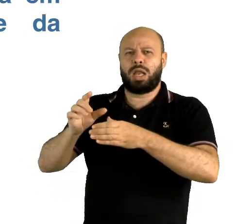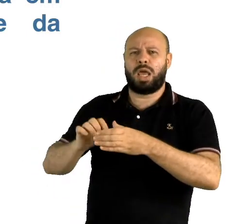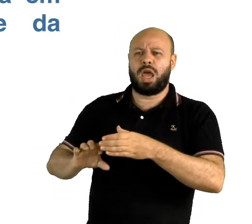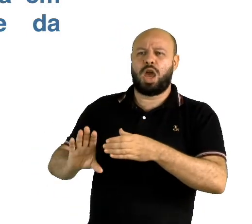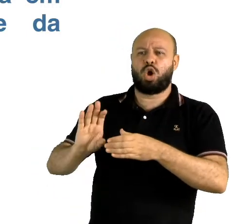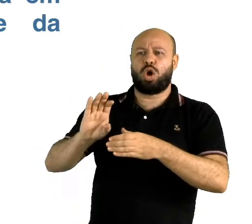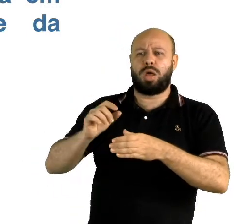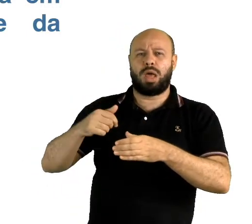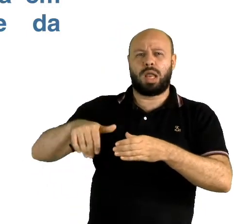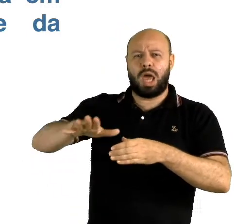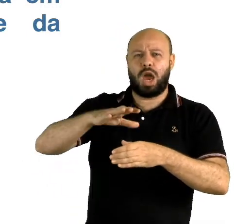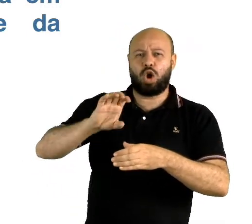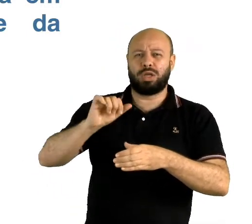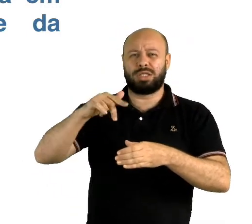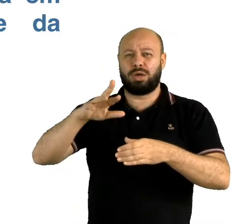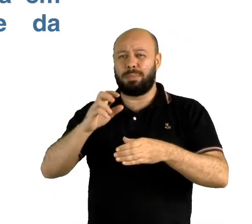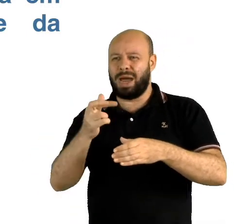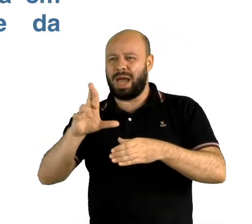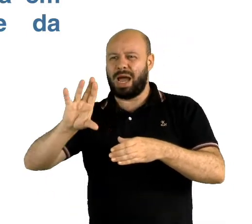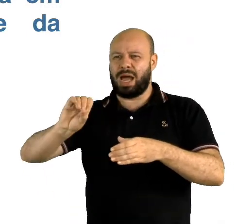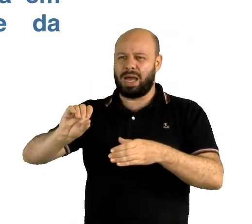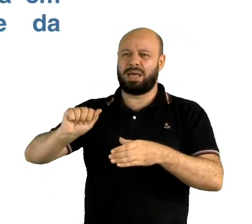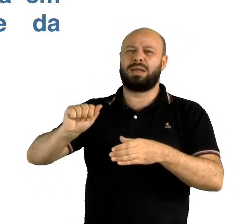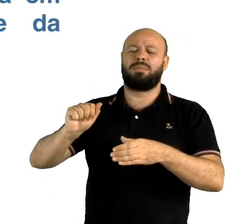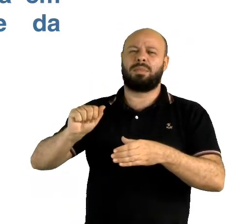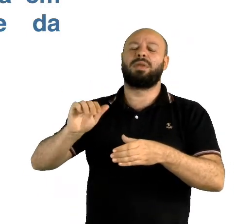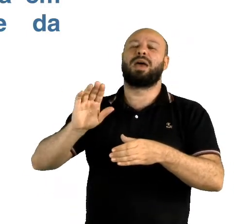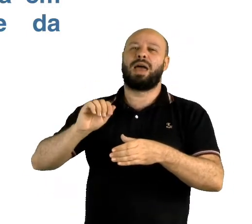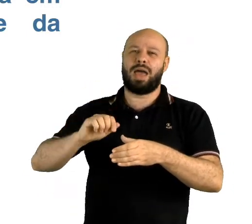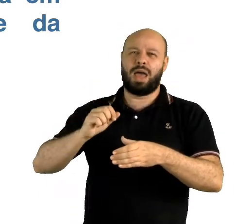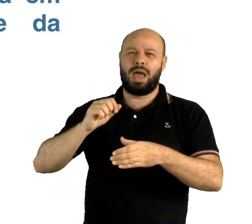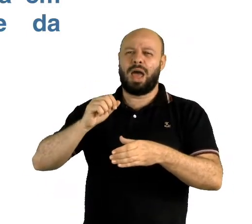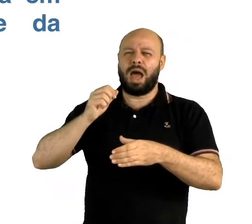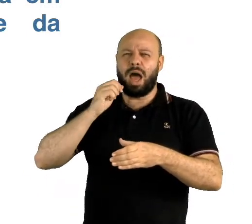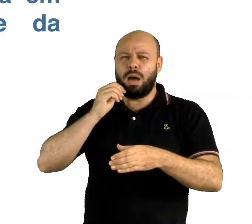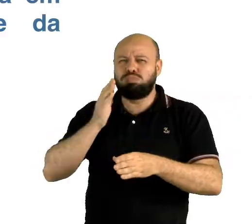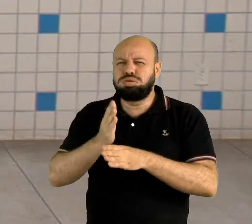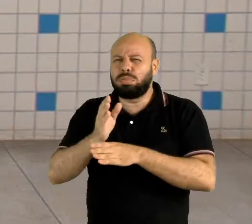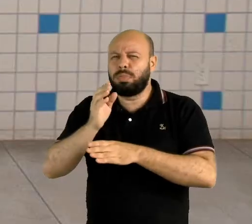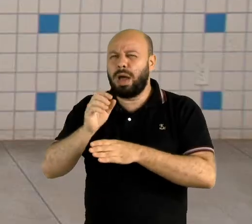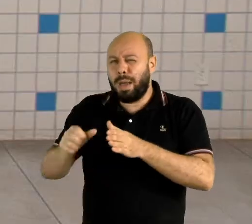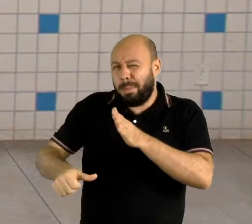da Barra, mesma cidade da primeira observação.